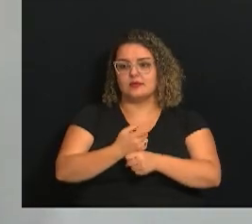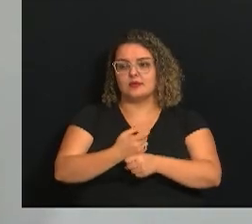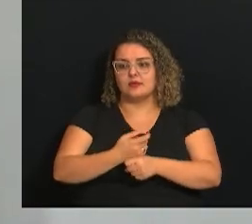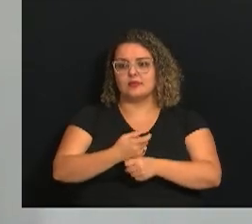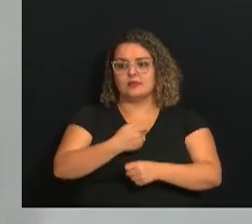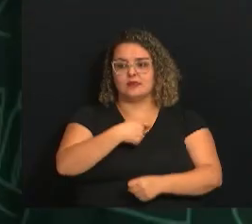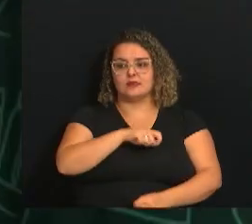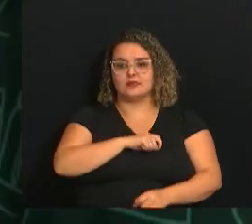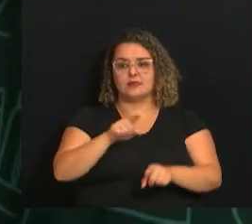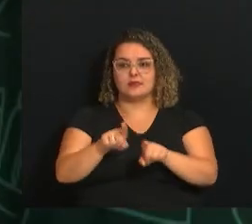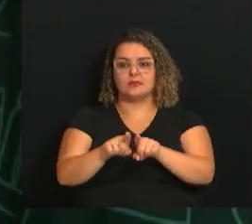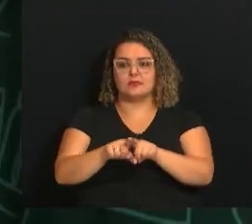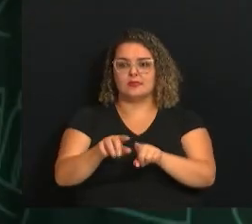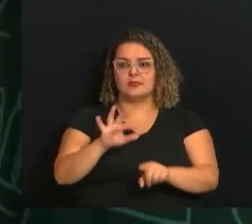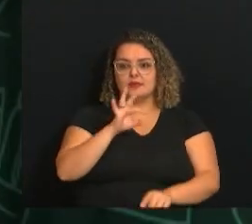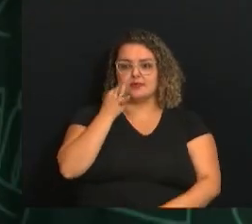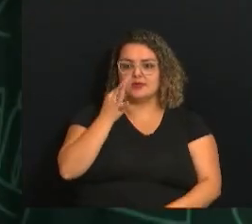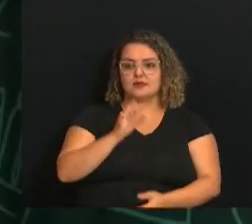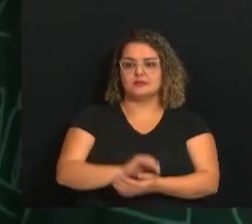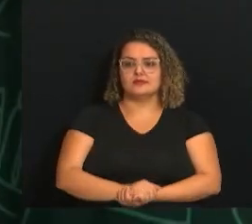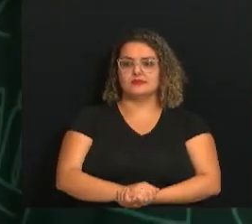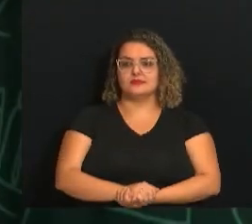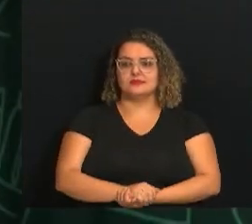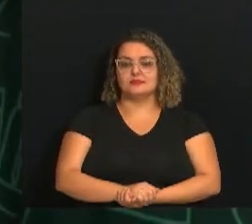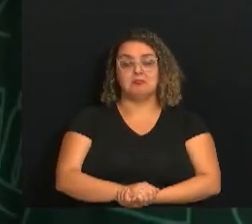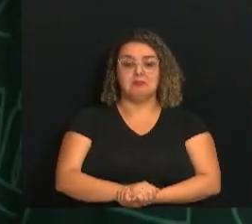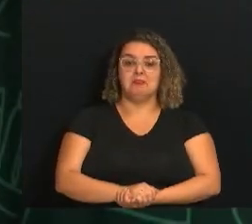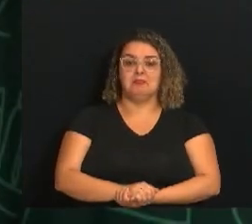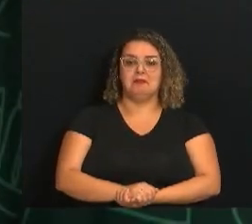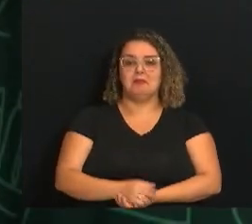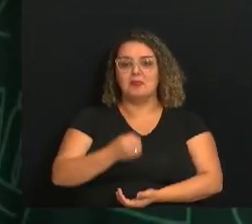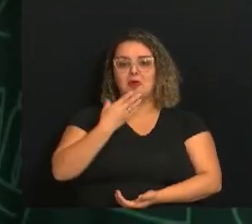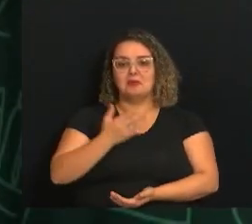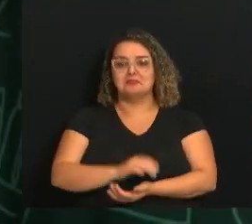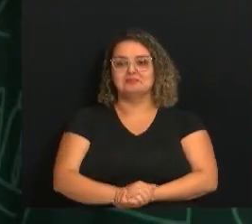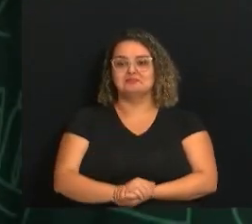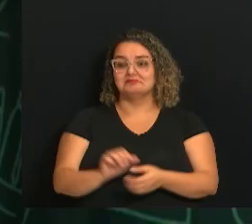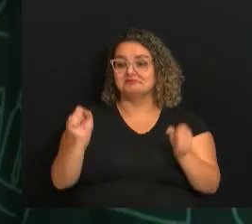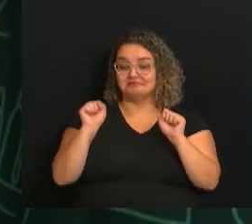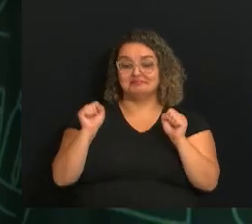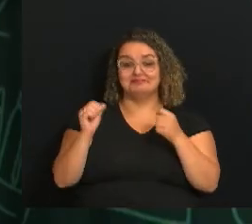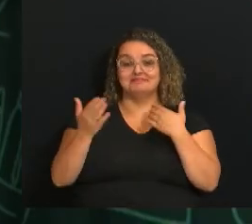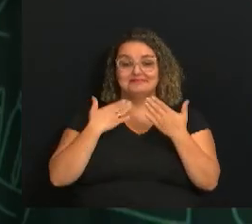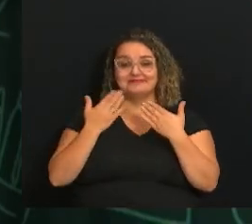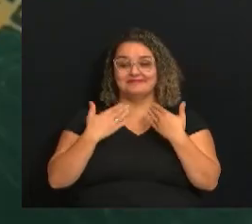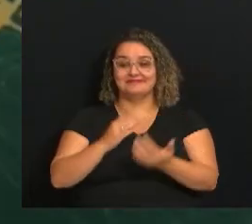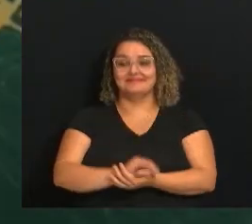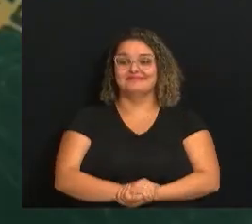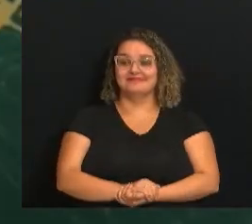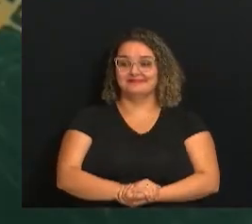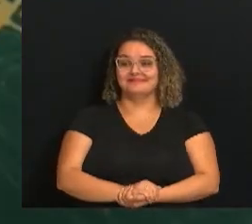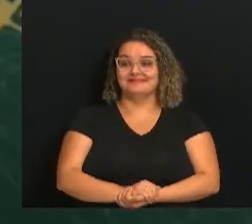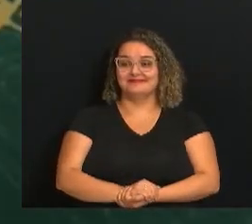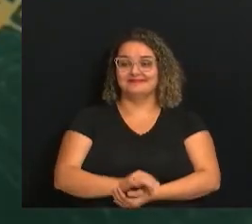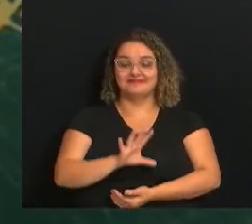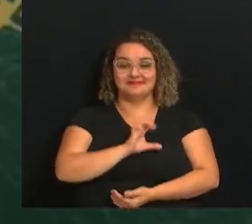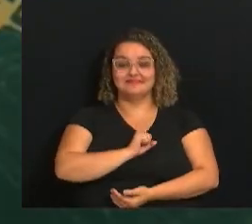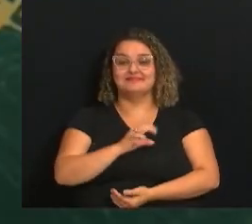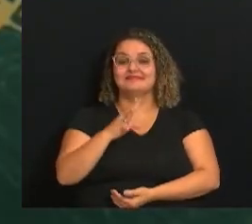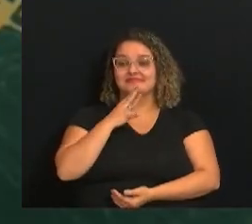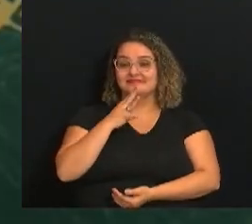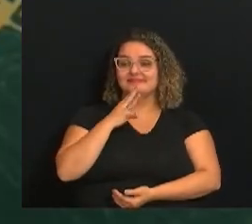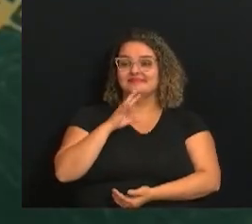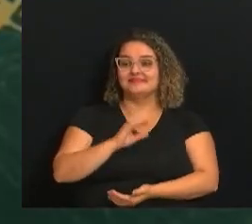francês. É isso aí. Muito bom, adorei o papo. Gostei demais de conhecer